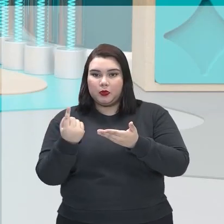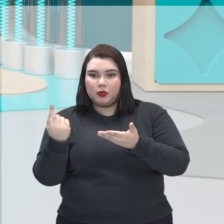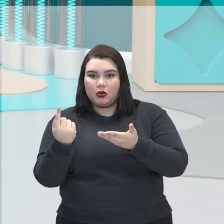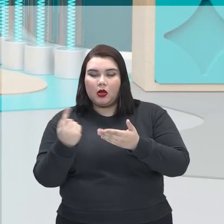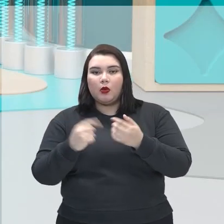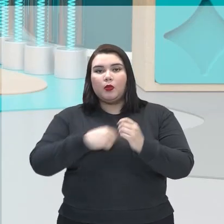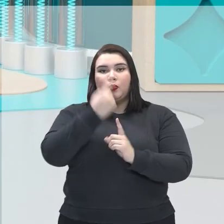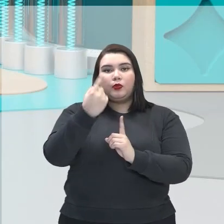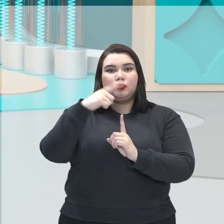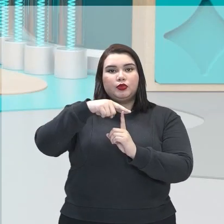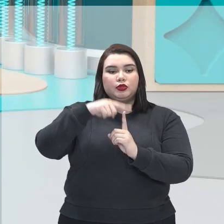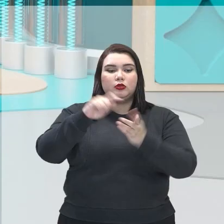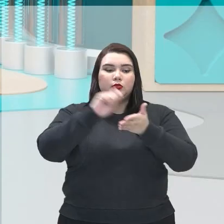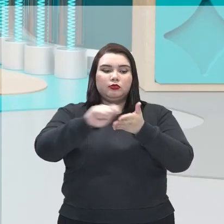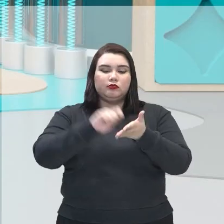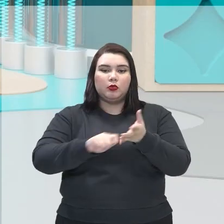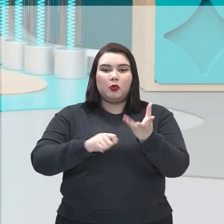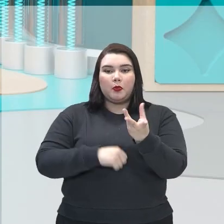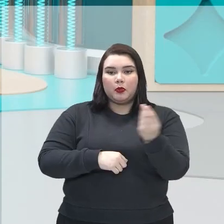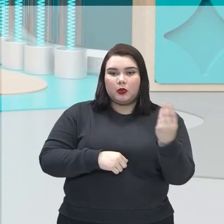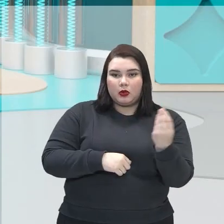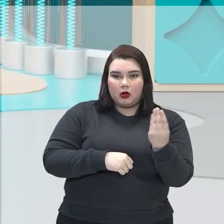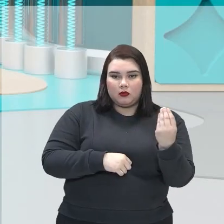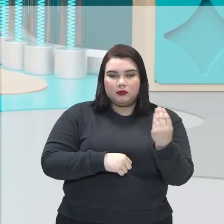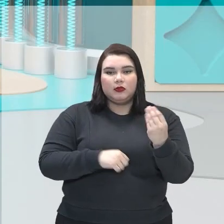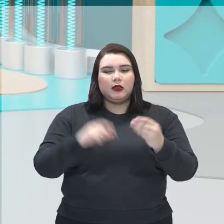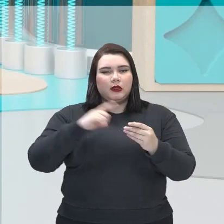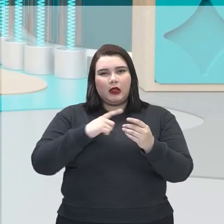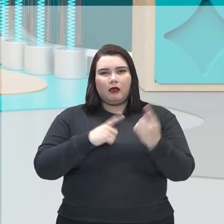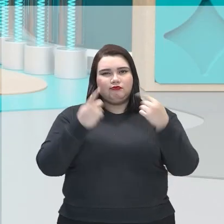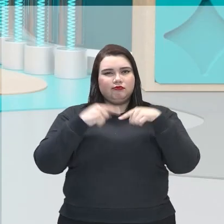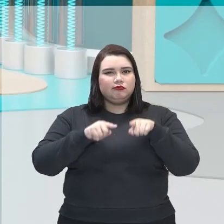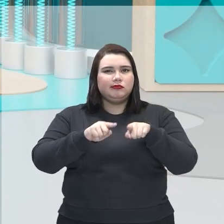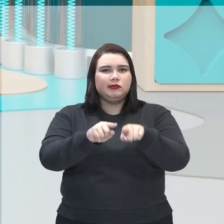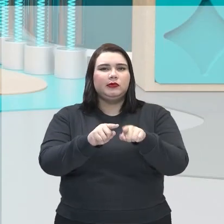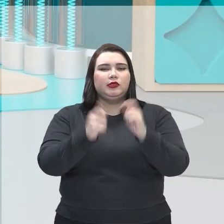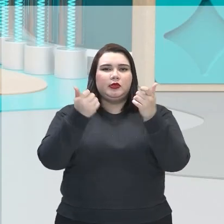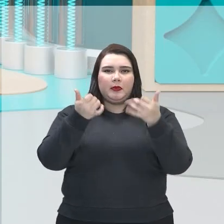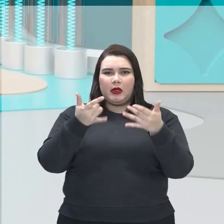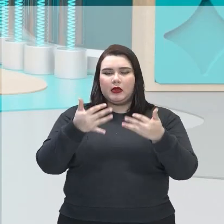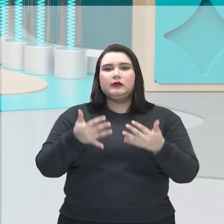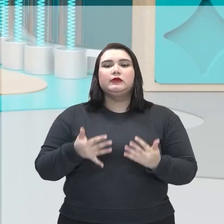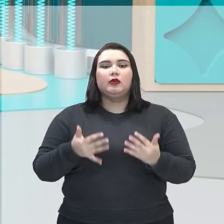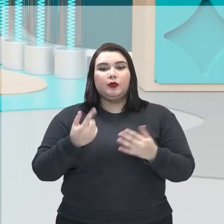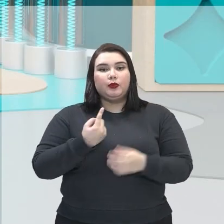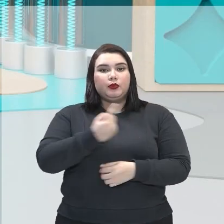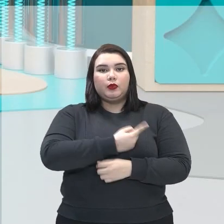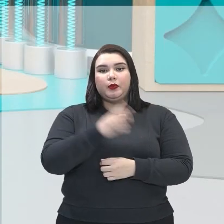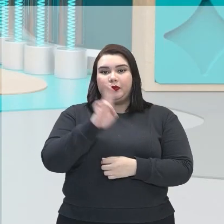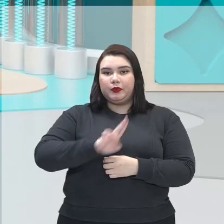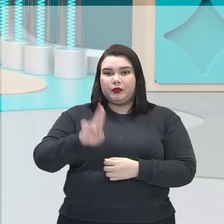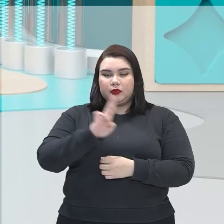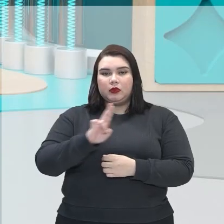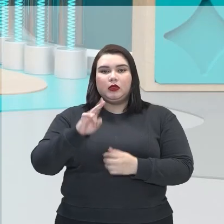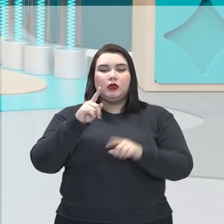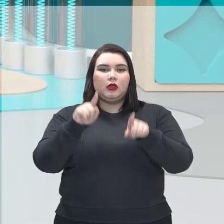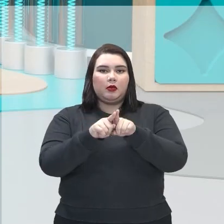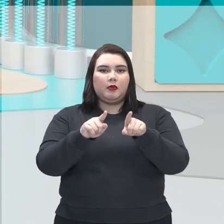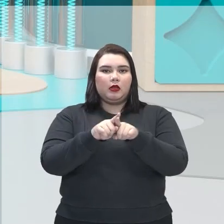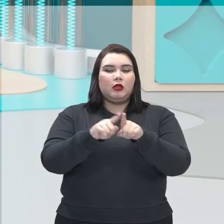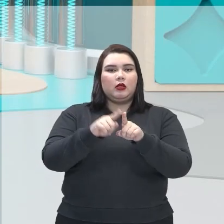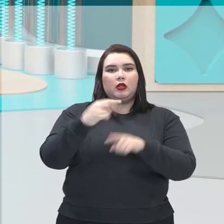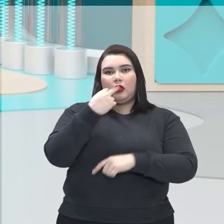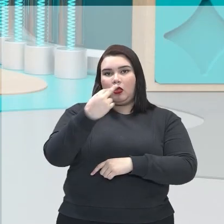plural, que praticamente segue a mesma linha de raciocínio que nós utilizamos na nossa língua materna, na